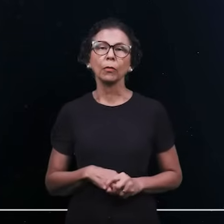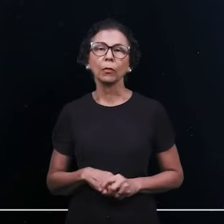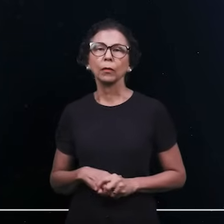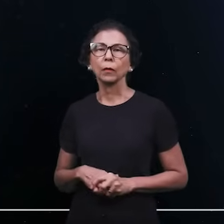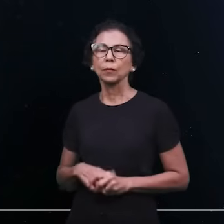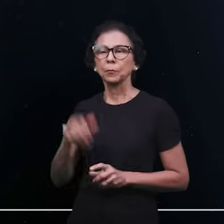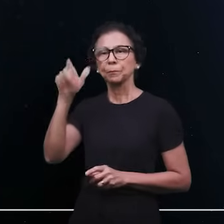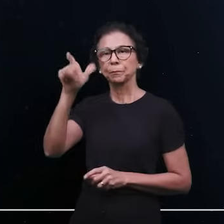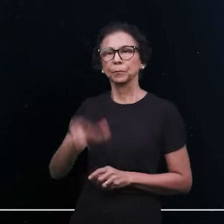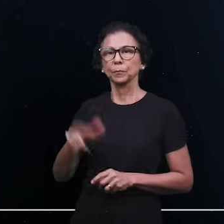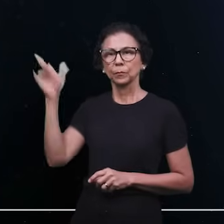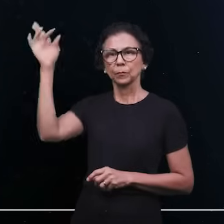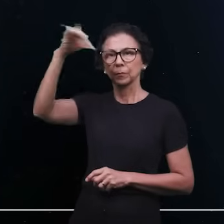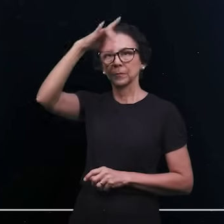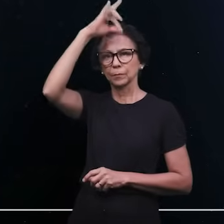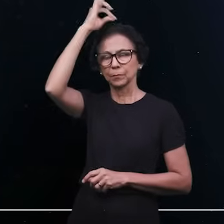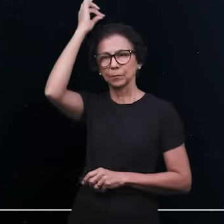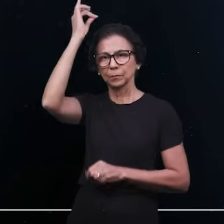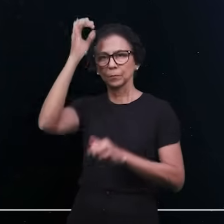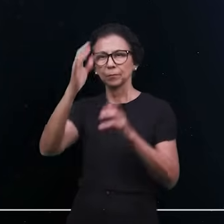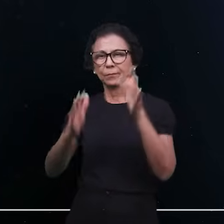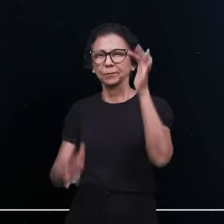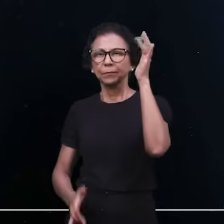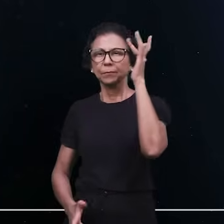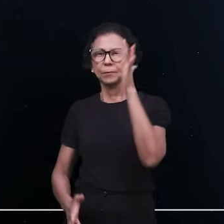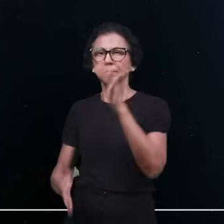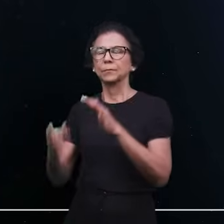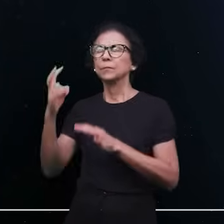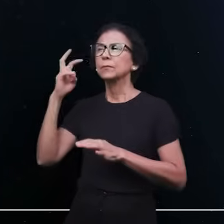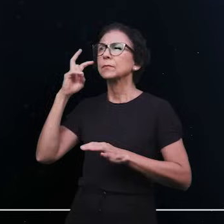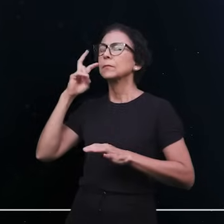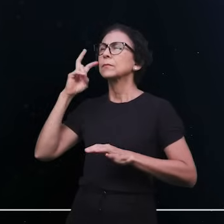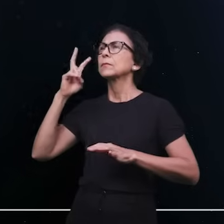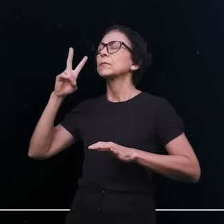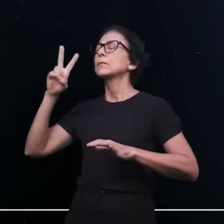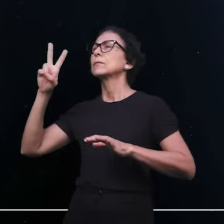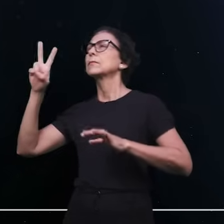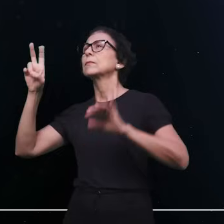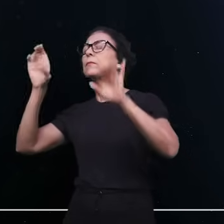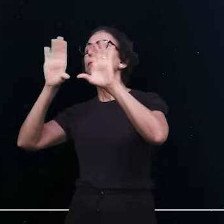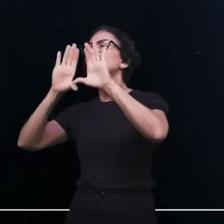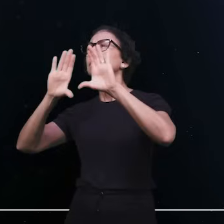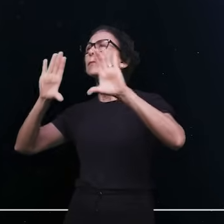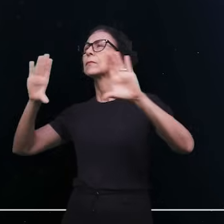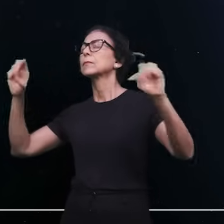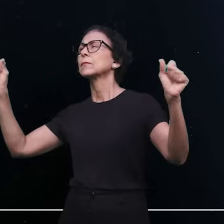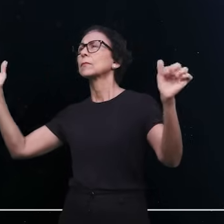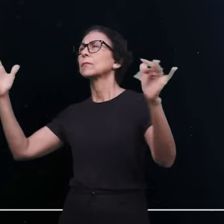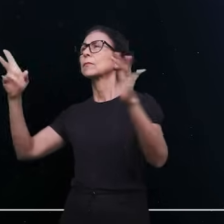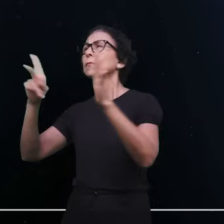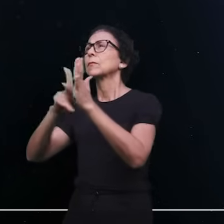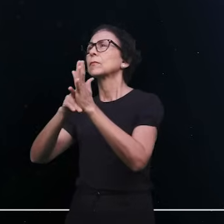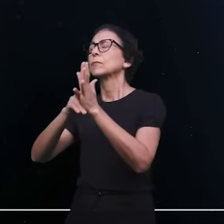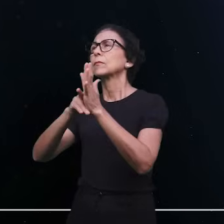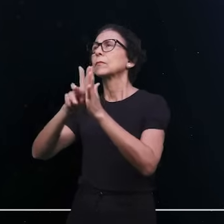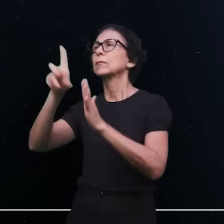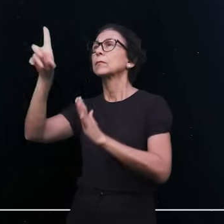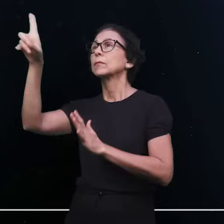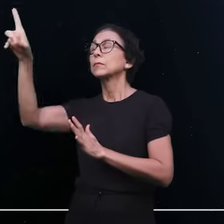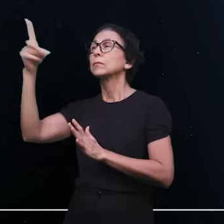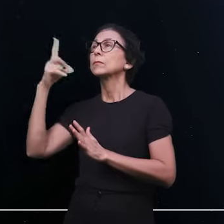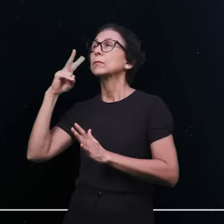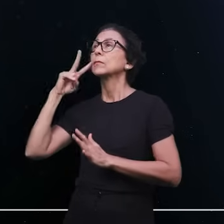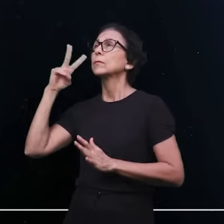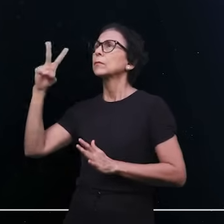do Espírito Santo e fixando os olhos no céu, viu a glória de Deus e Jesus, que estava à direita de